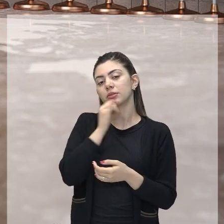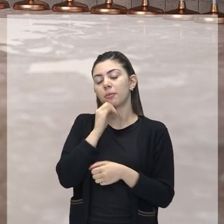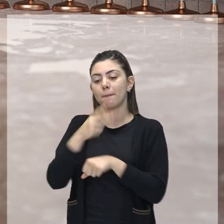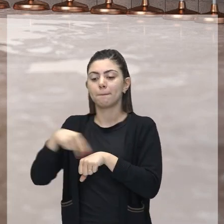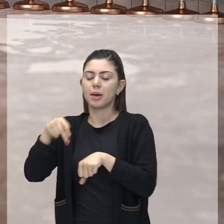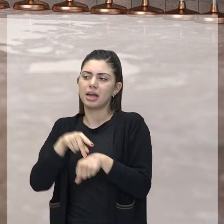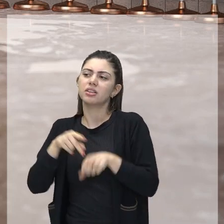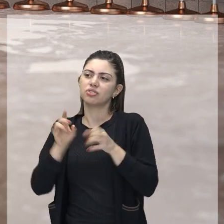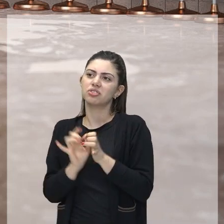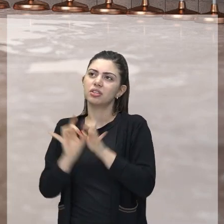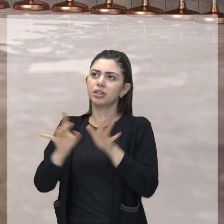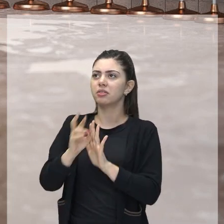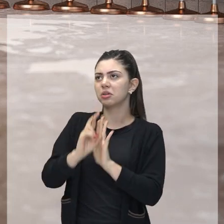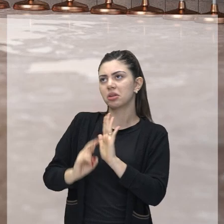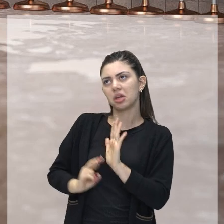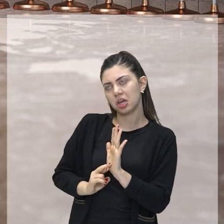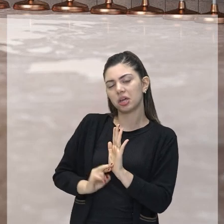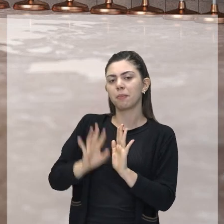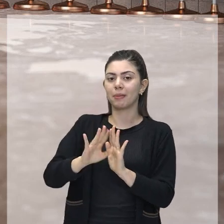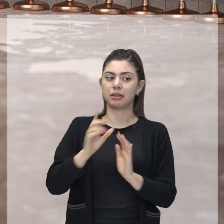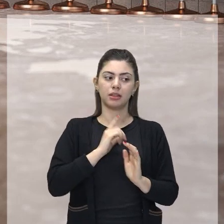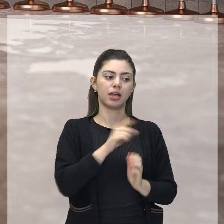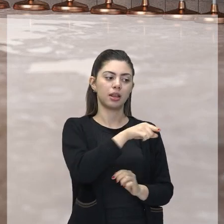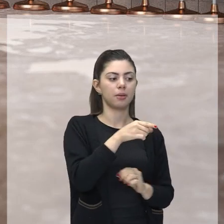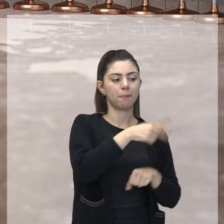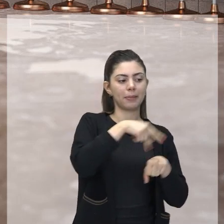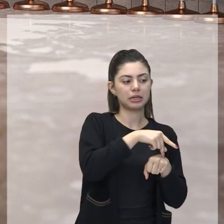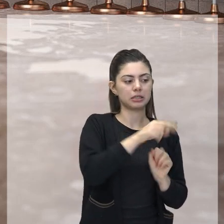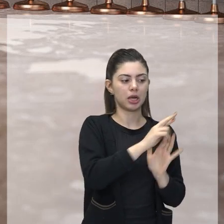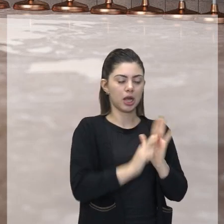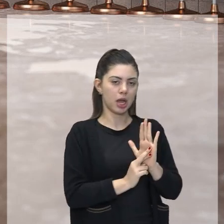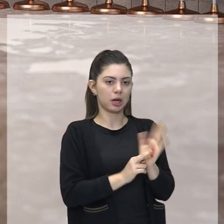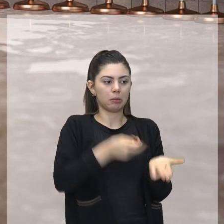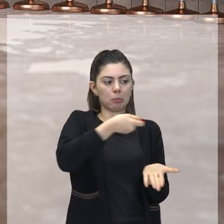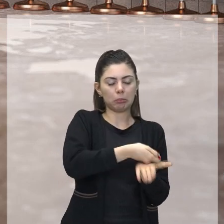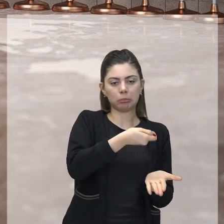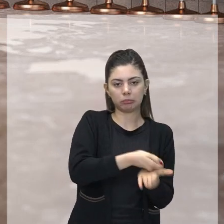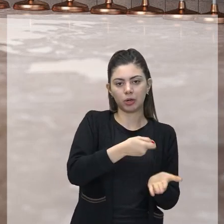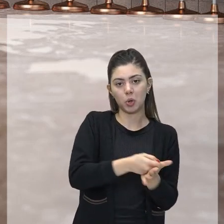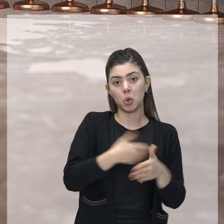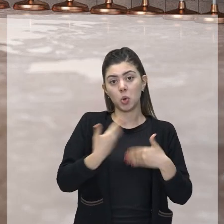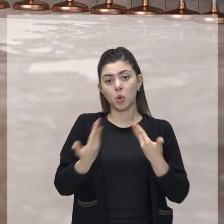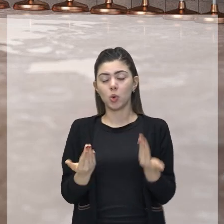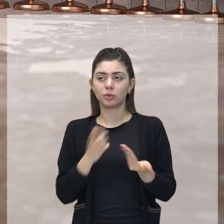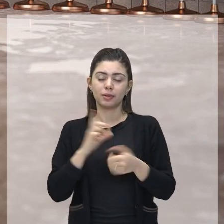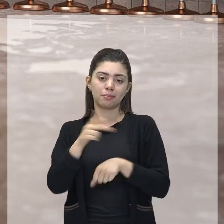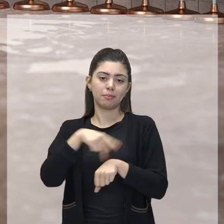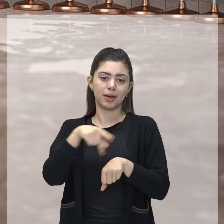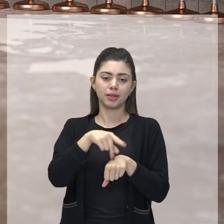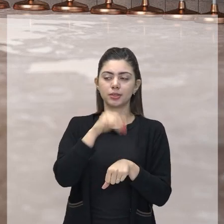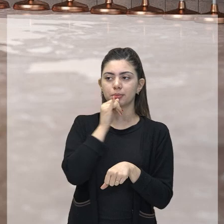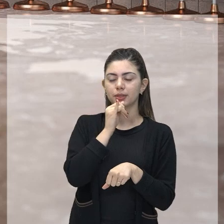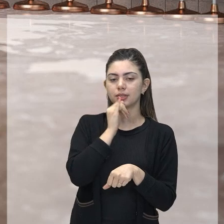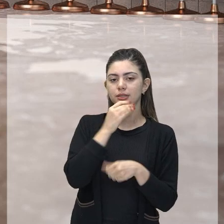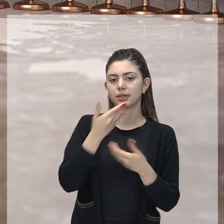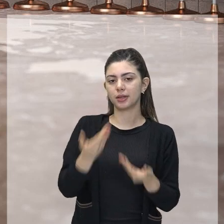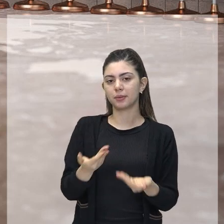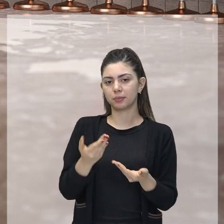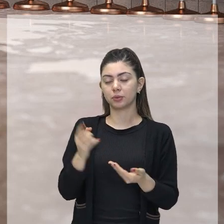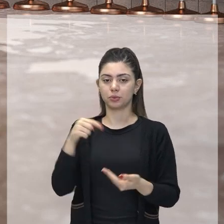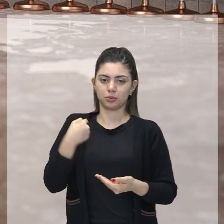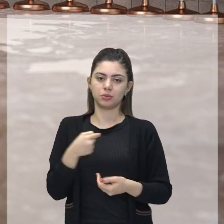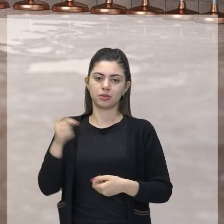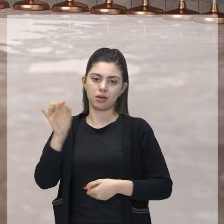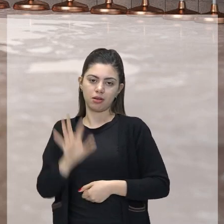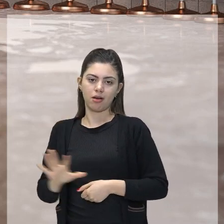determinados assuntos, tem outros que são muito rígidos, tem outros que misturam, né, coisa que para a gente aqui do mundo ocidental